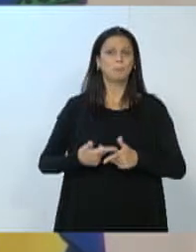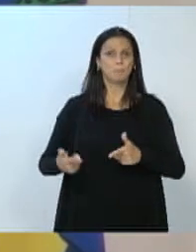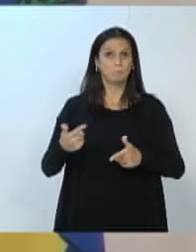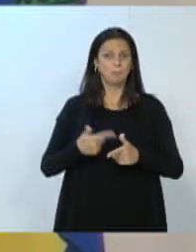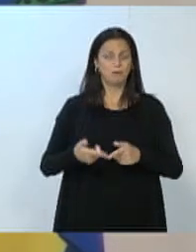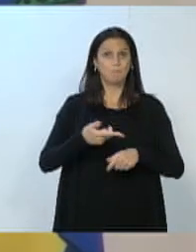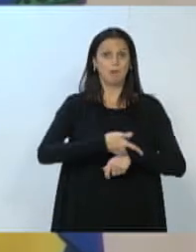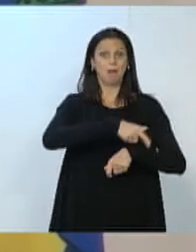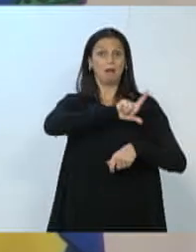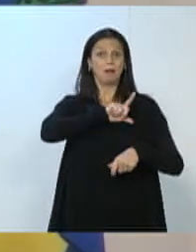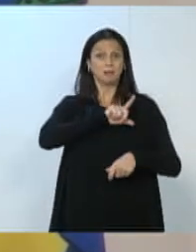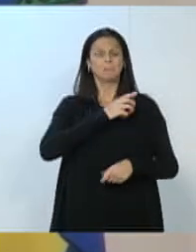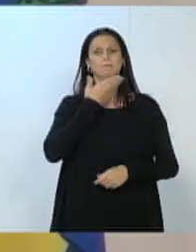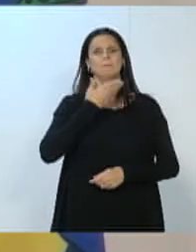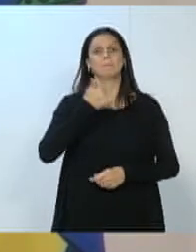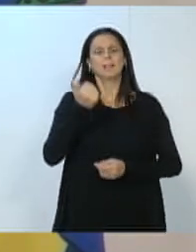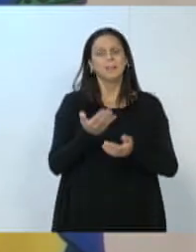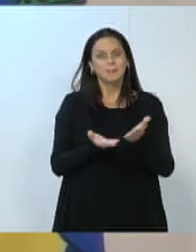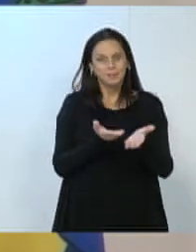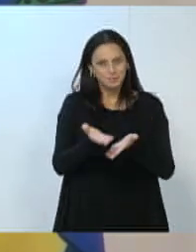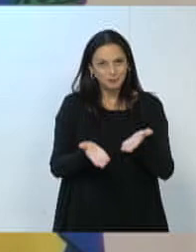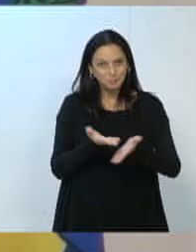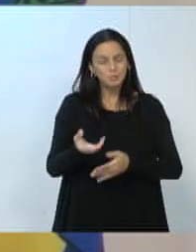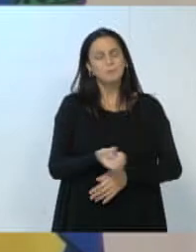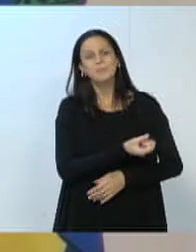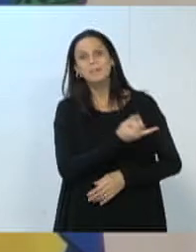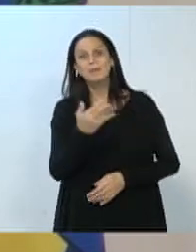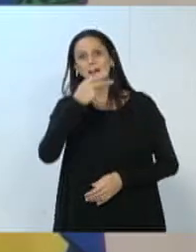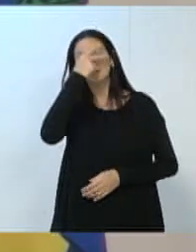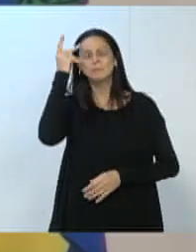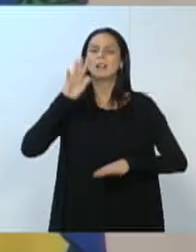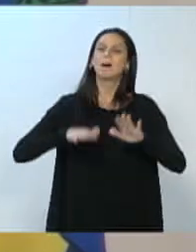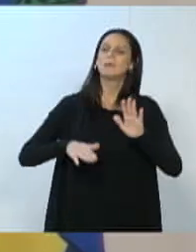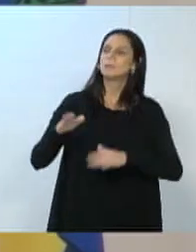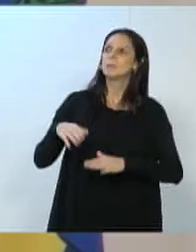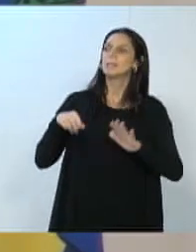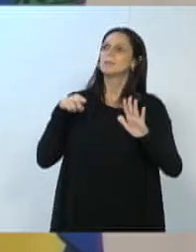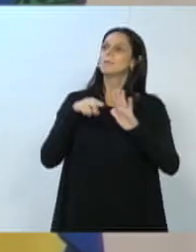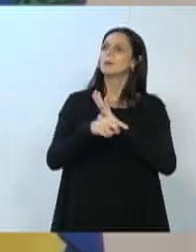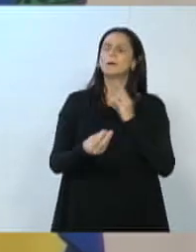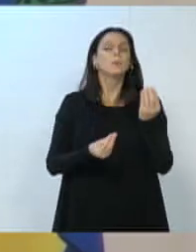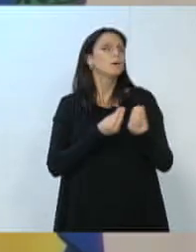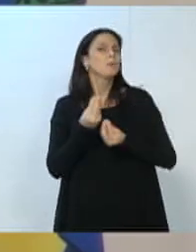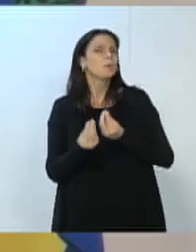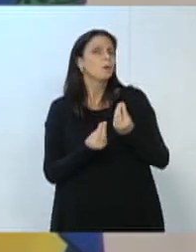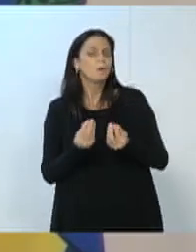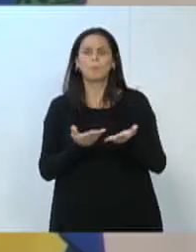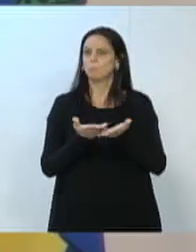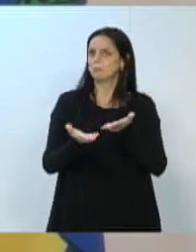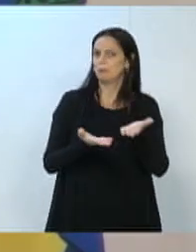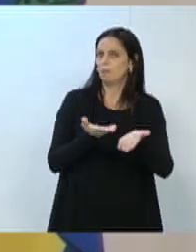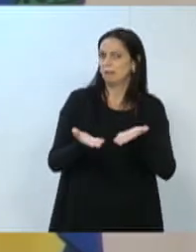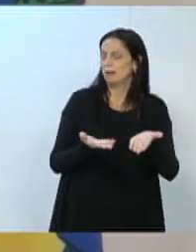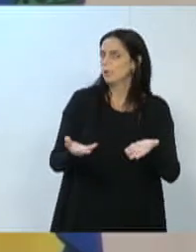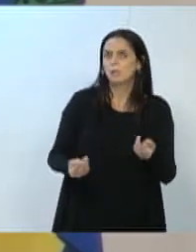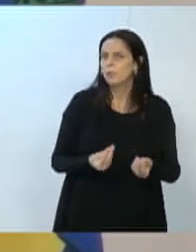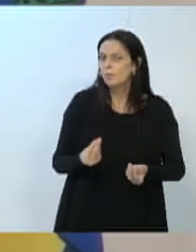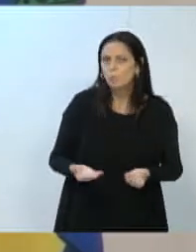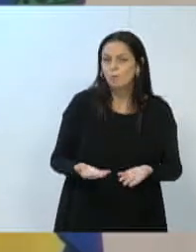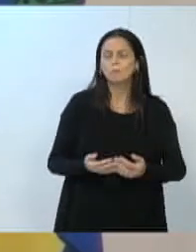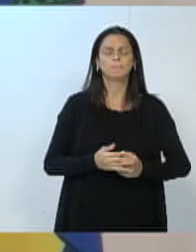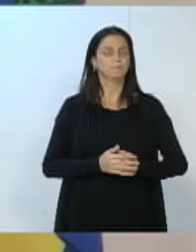a diferença no tratamento e muitas pessoas né perguntam como que é o tratamento a gente tem